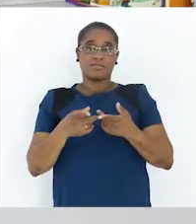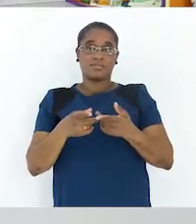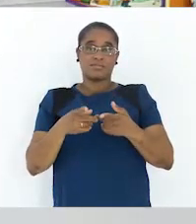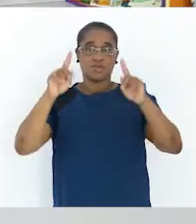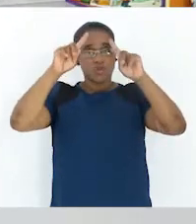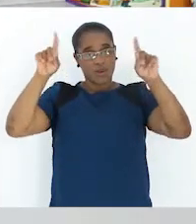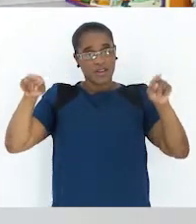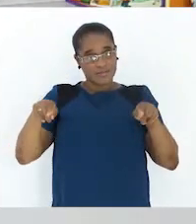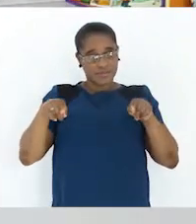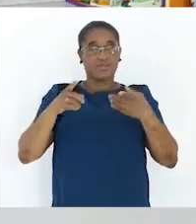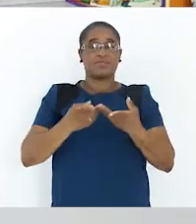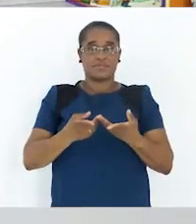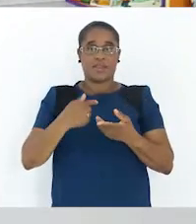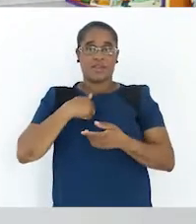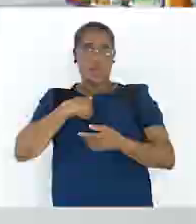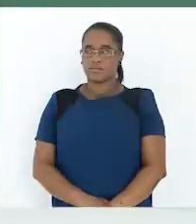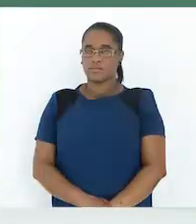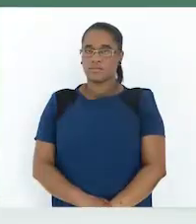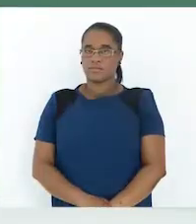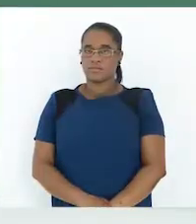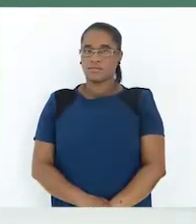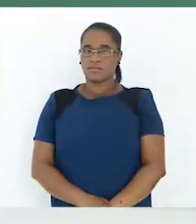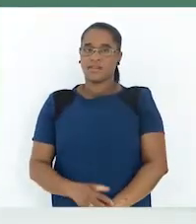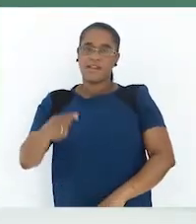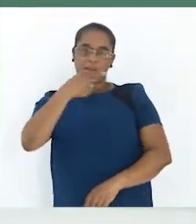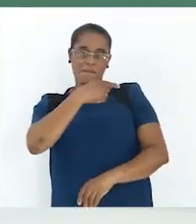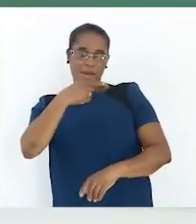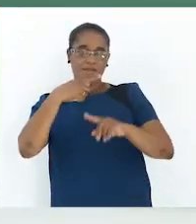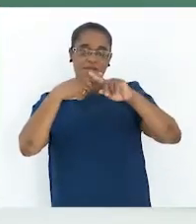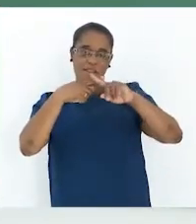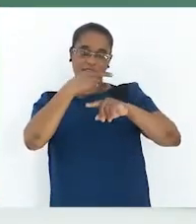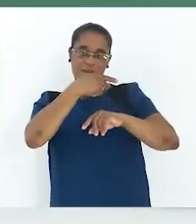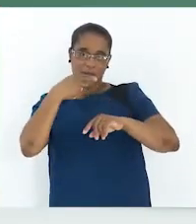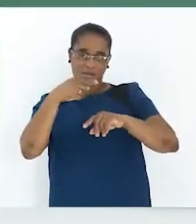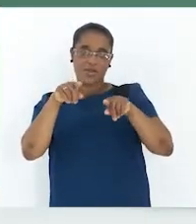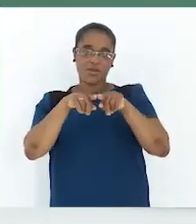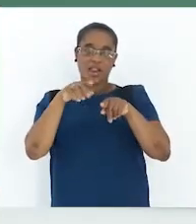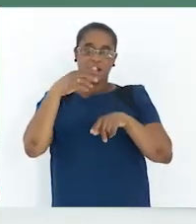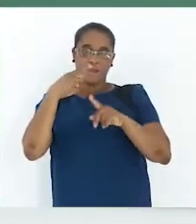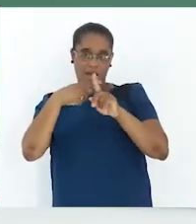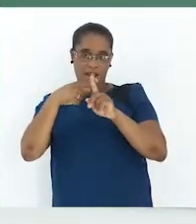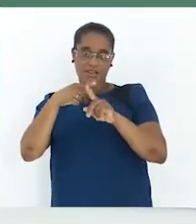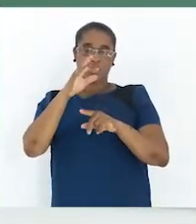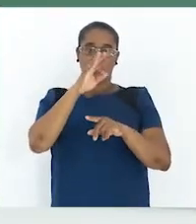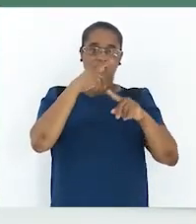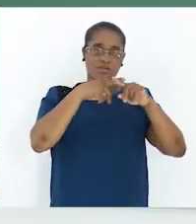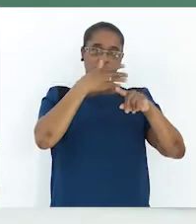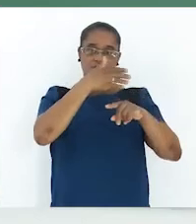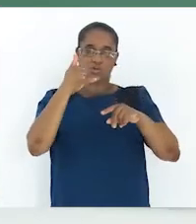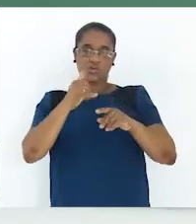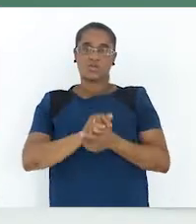pelos parentes. Então eu tenho 1, menos vezes menos dá mais, e 4 vezes 12, 4 vezes 2,